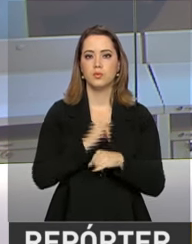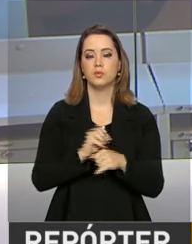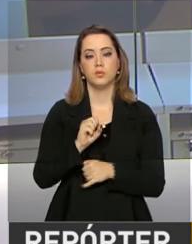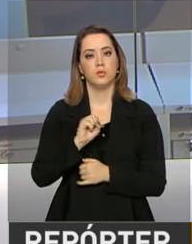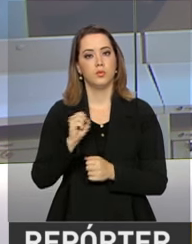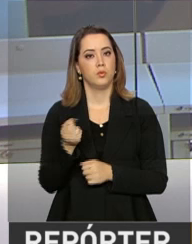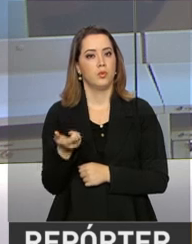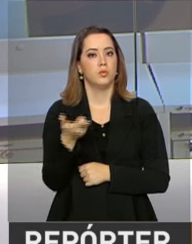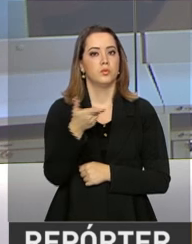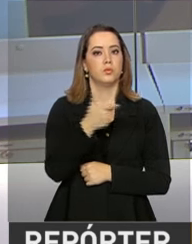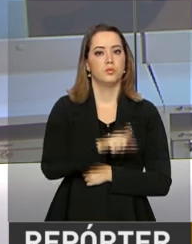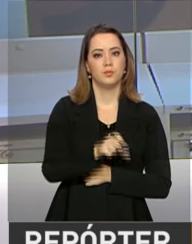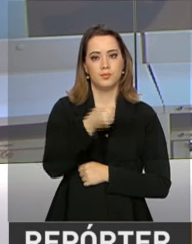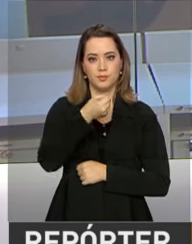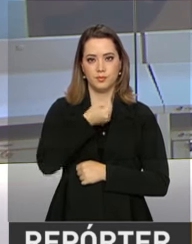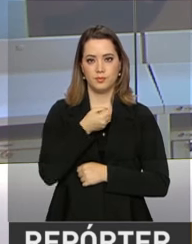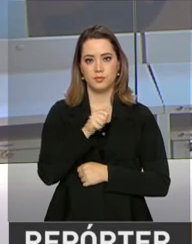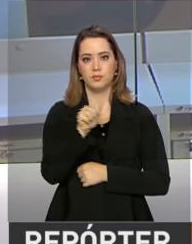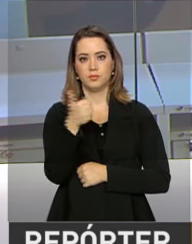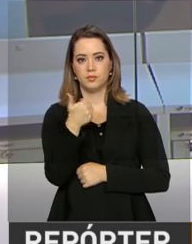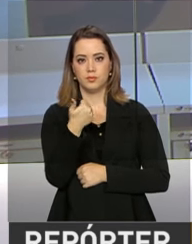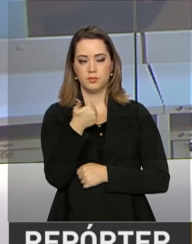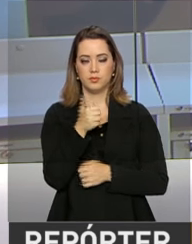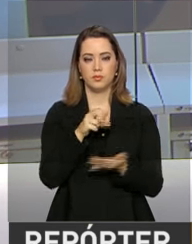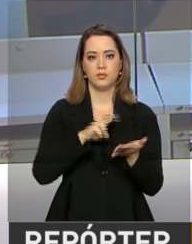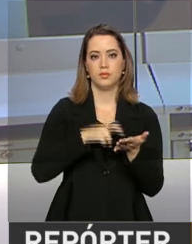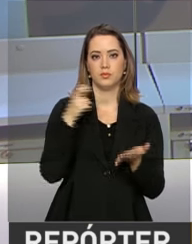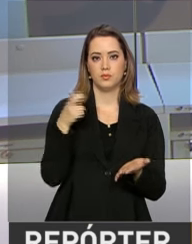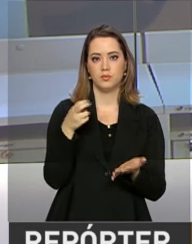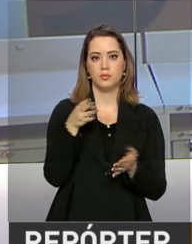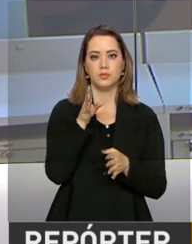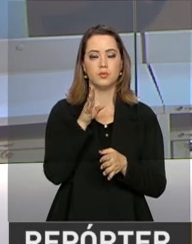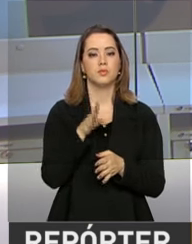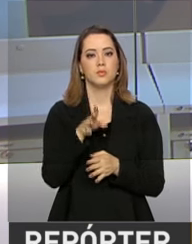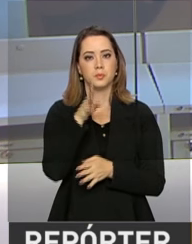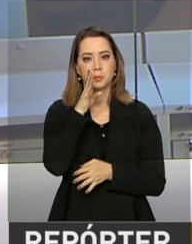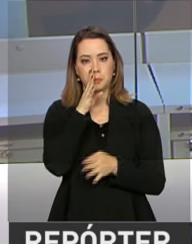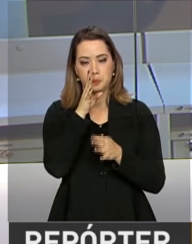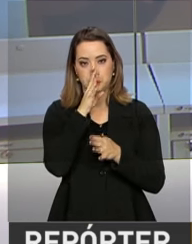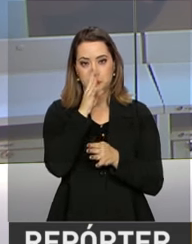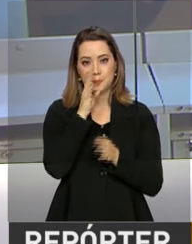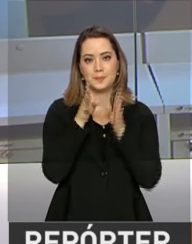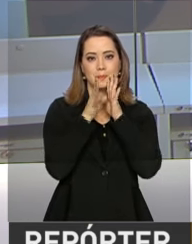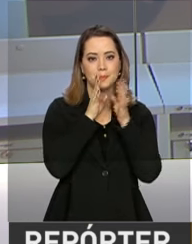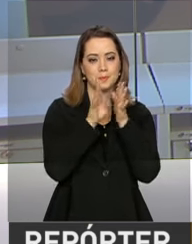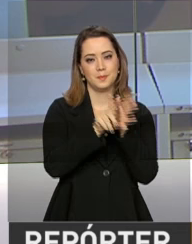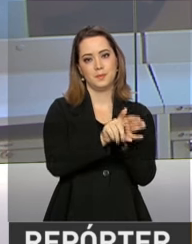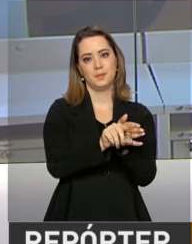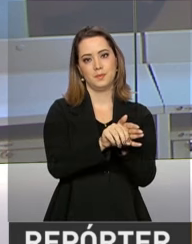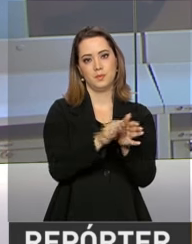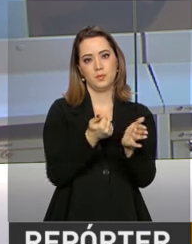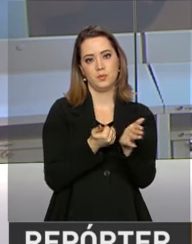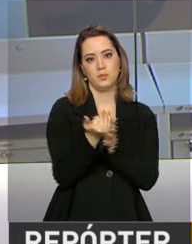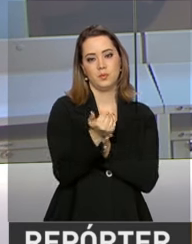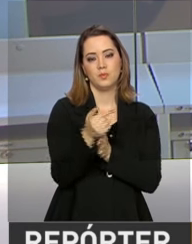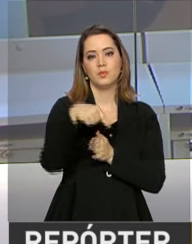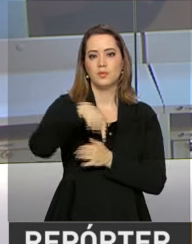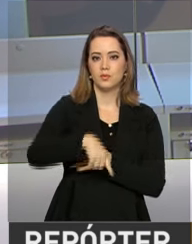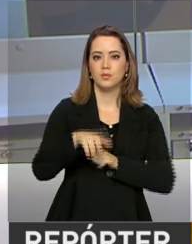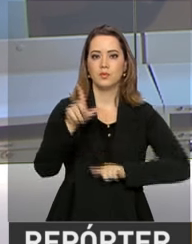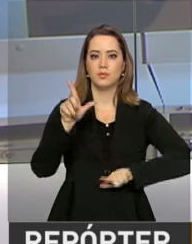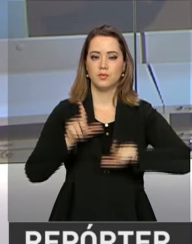ou na próxima edição do Repórter NBR, às 11 da manhã. Acompanhe também as novidades em nossas redes sociais. E você